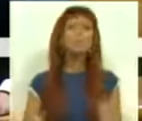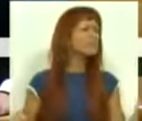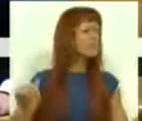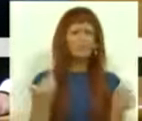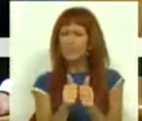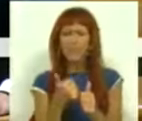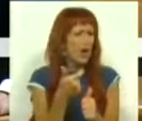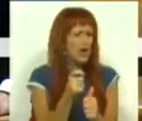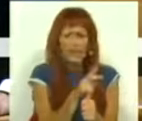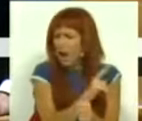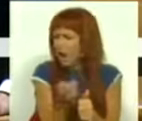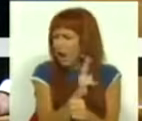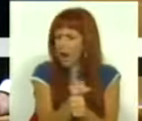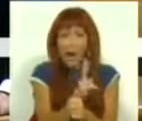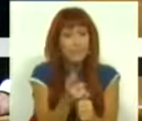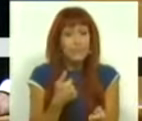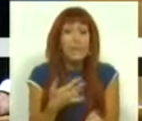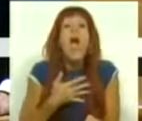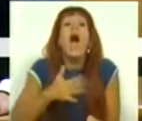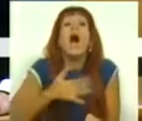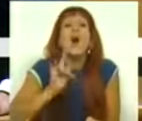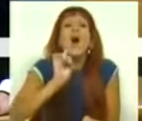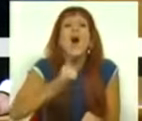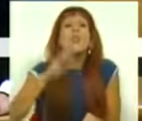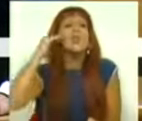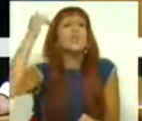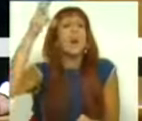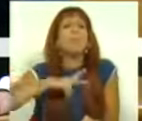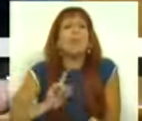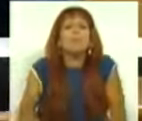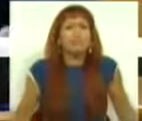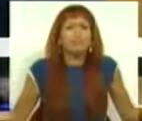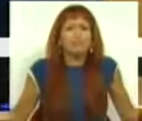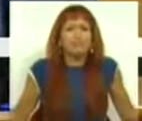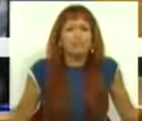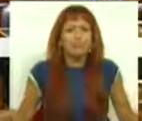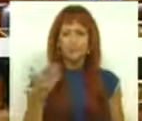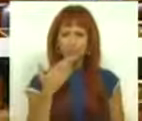lado é que os senhores estão? O que é que os senhores querem para o futuro deste país? Obrigado.